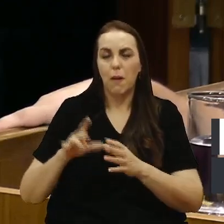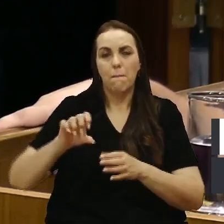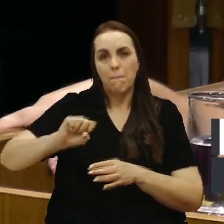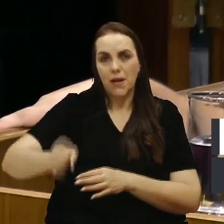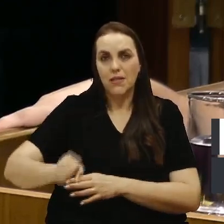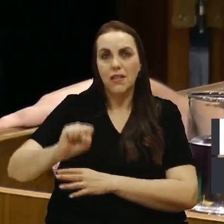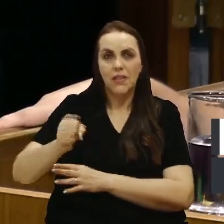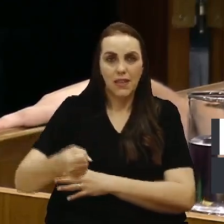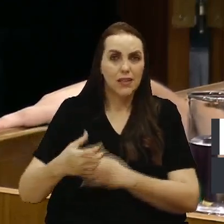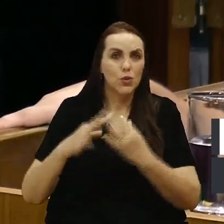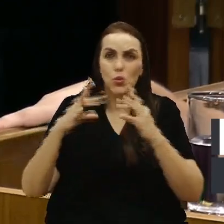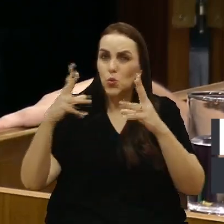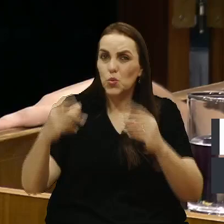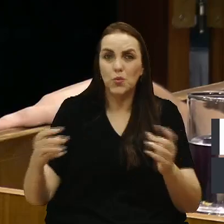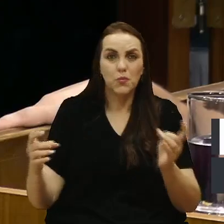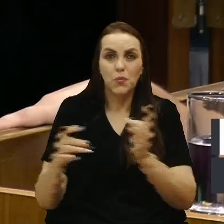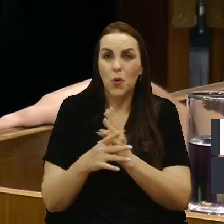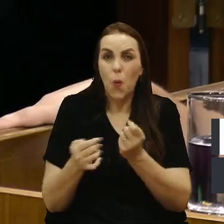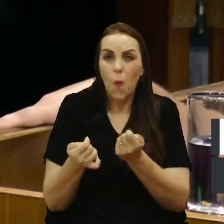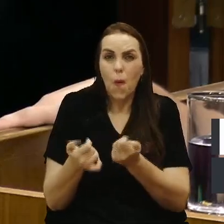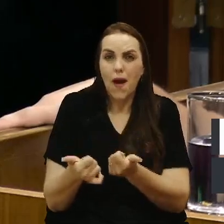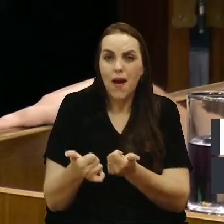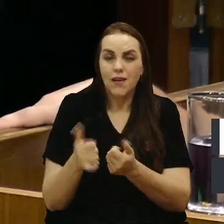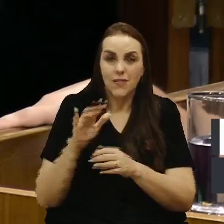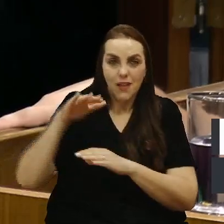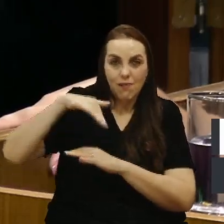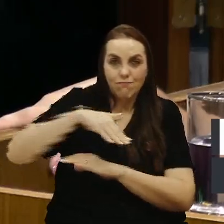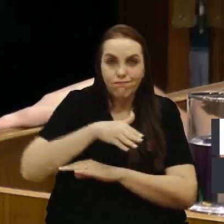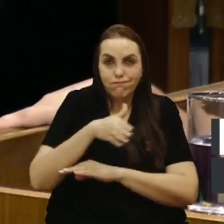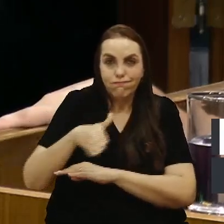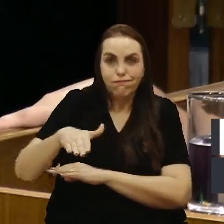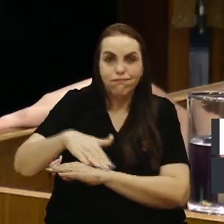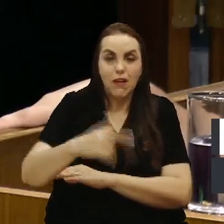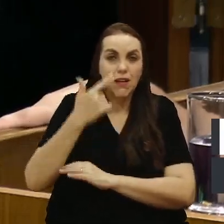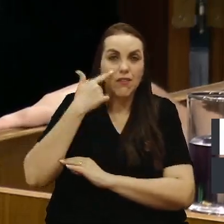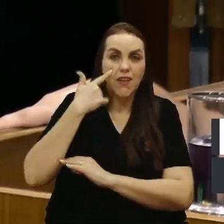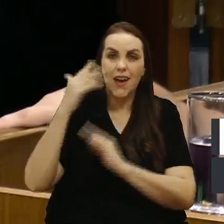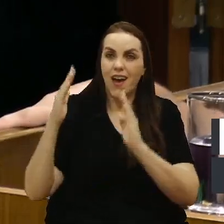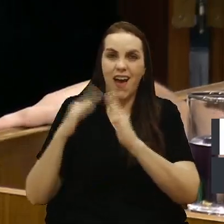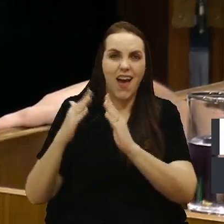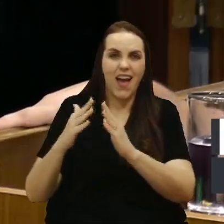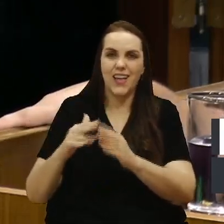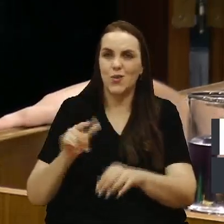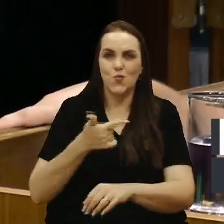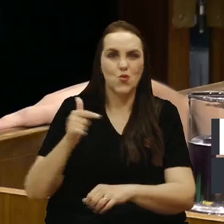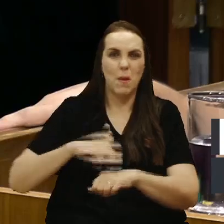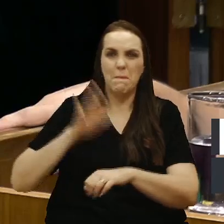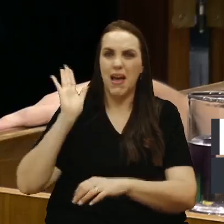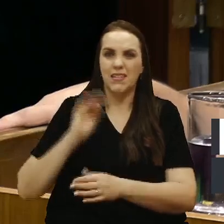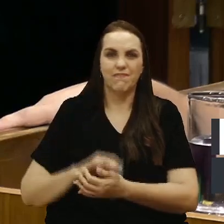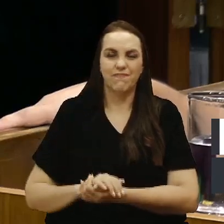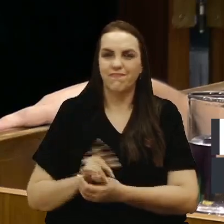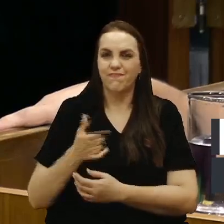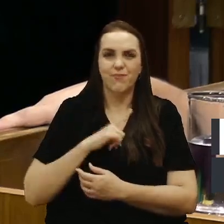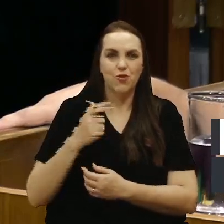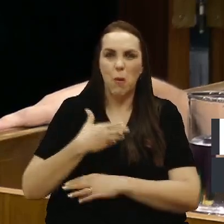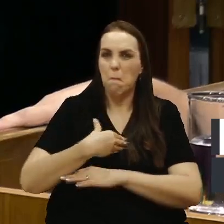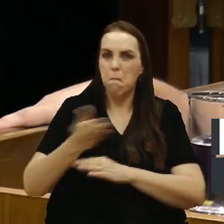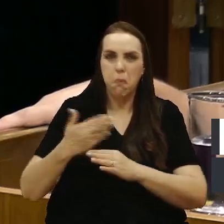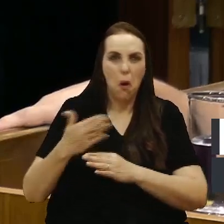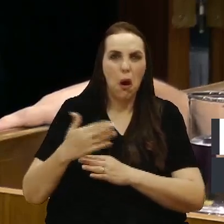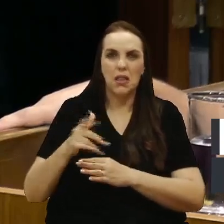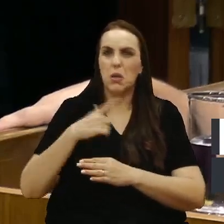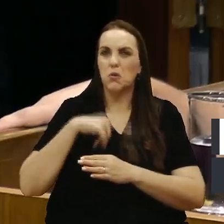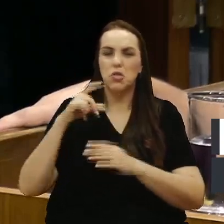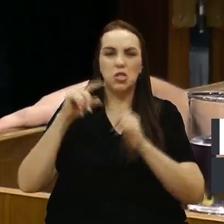maçanetas, e nós olhamos na descida do morro, já dava para ver que essas casas não tinham mais isso. Elas não tinham mais portas, não